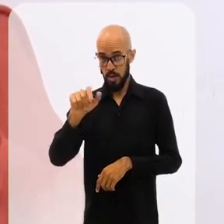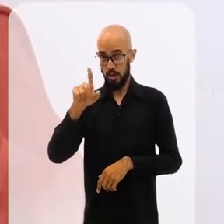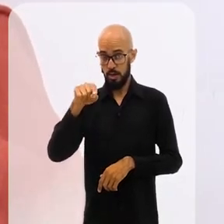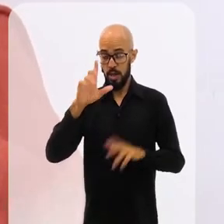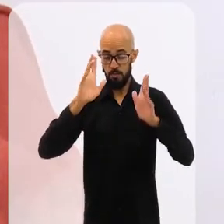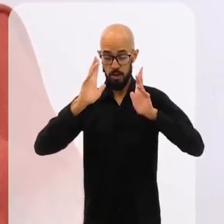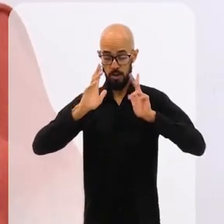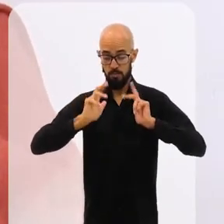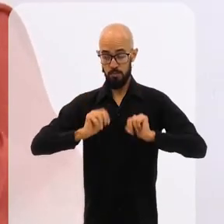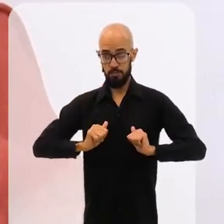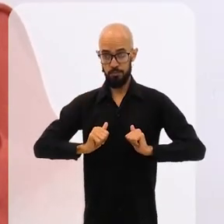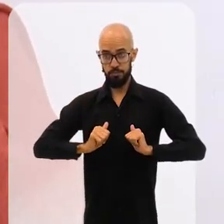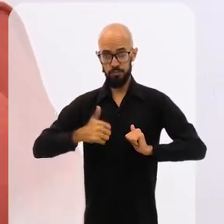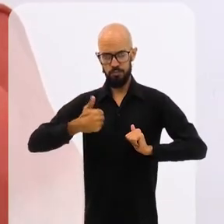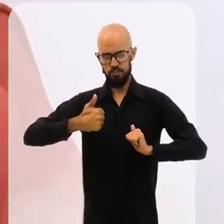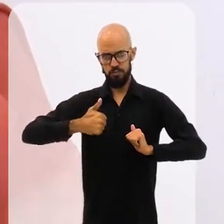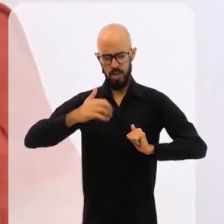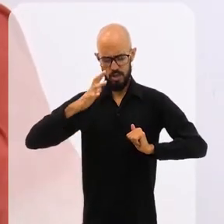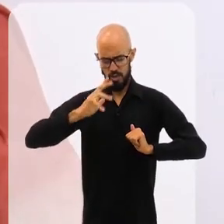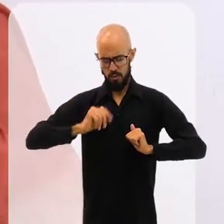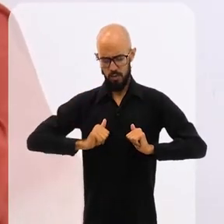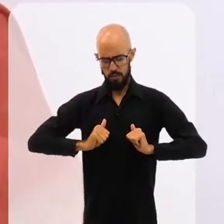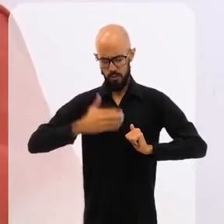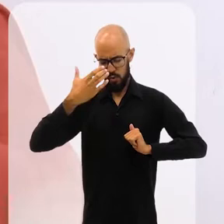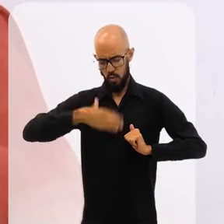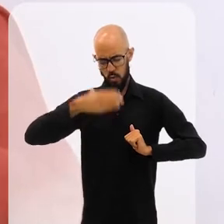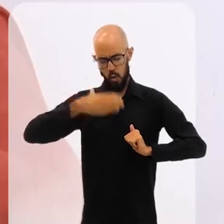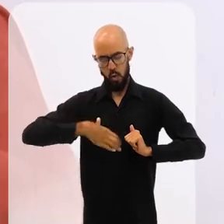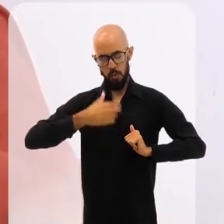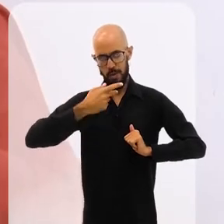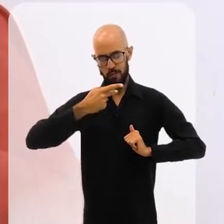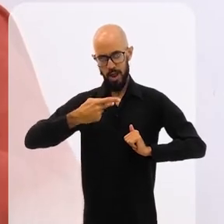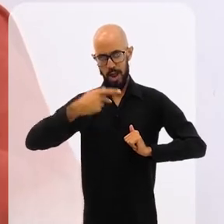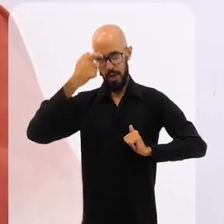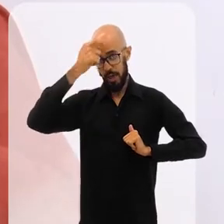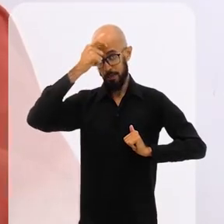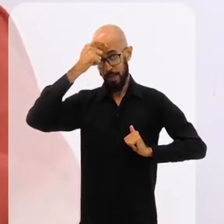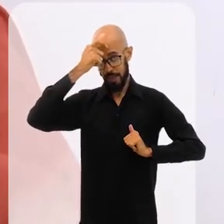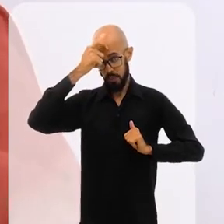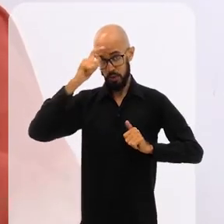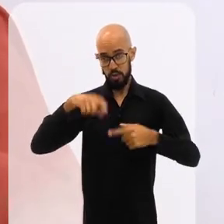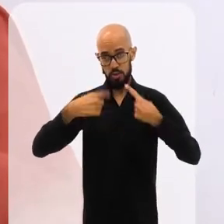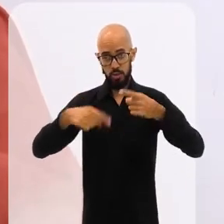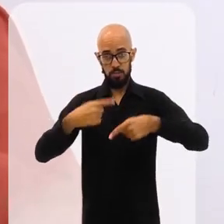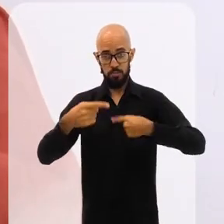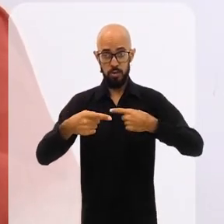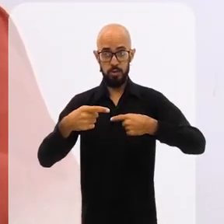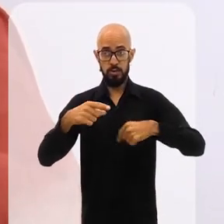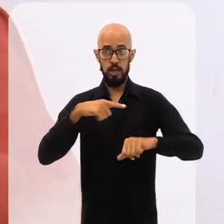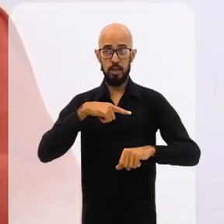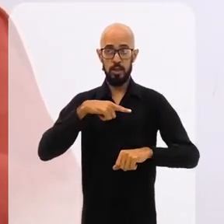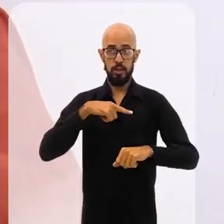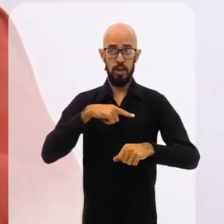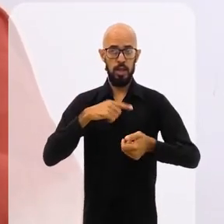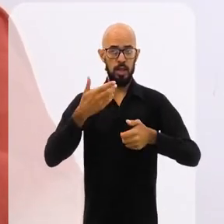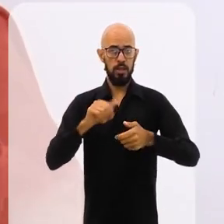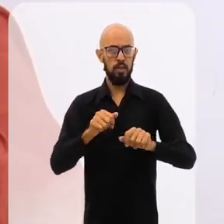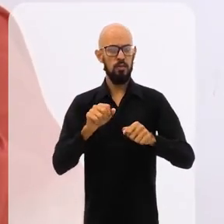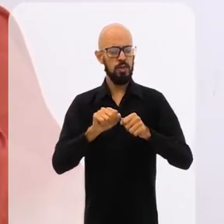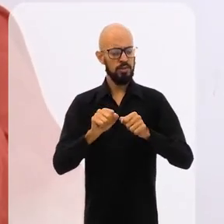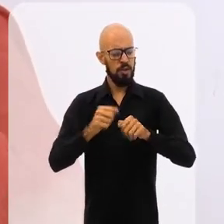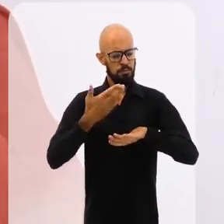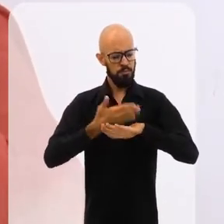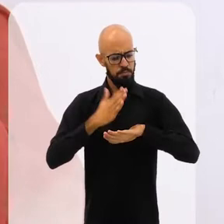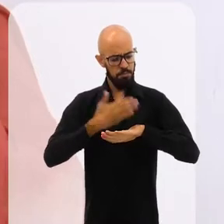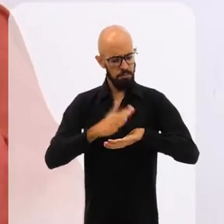Você purifica, você primeiro purifica o corpo, a fala e a mente. Depois você tem um processo de acumular mérito, fazer